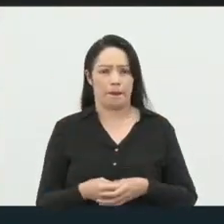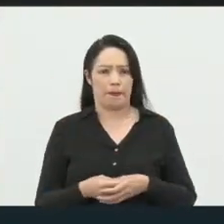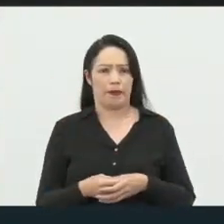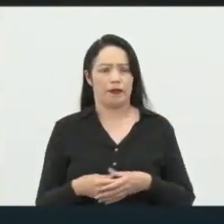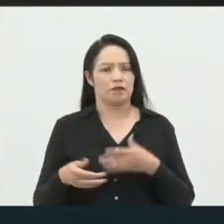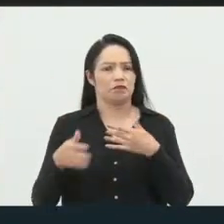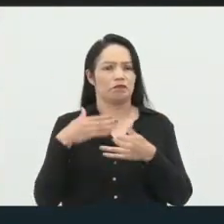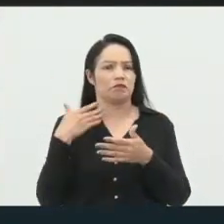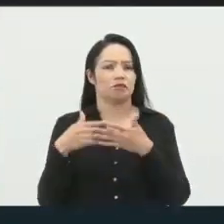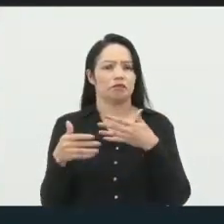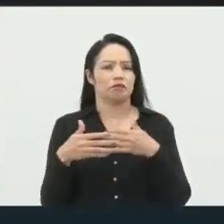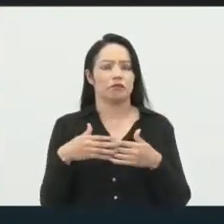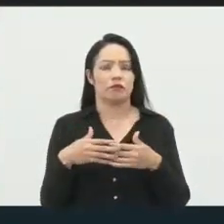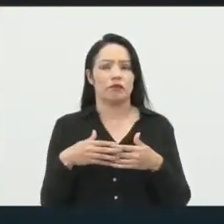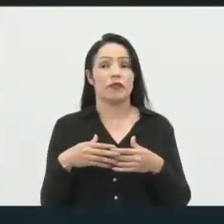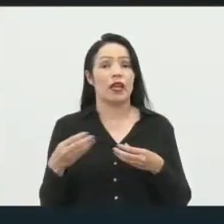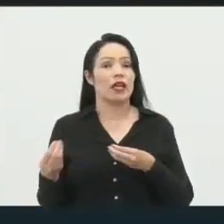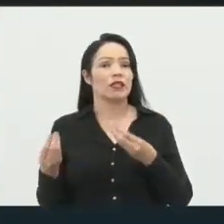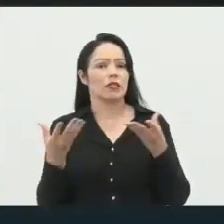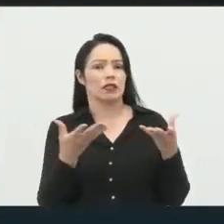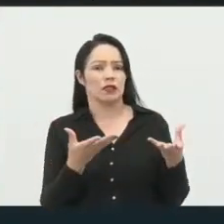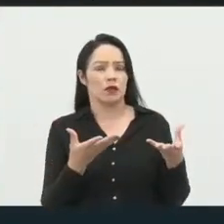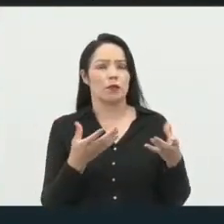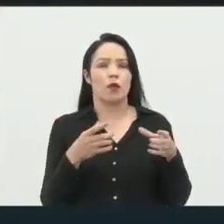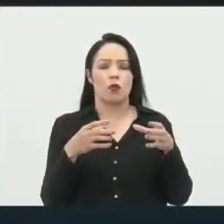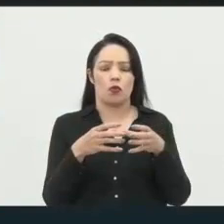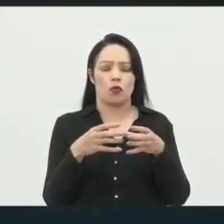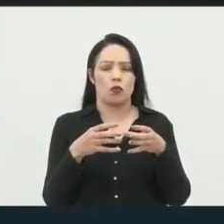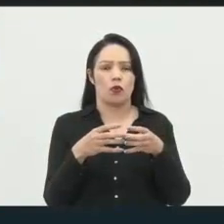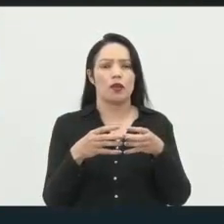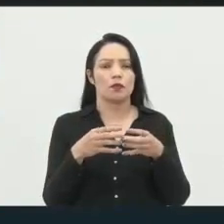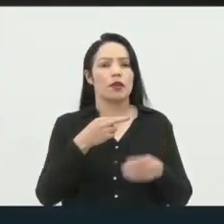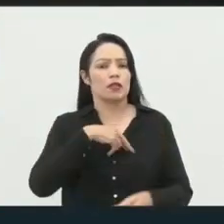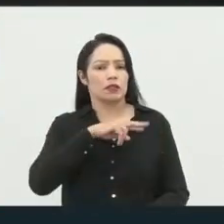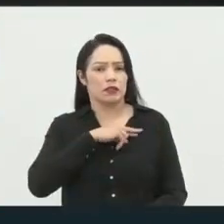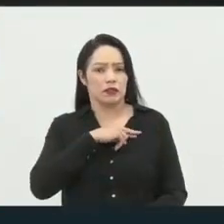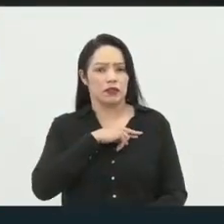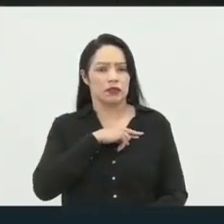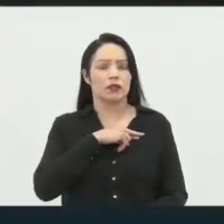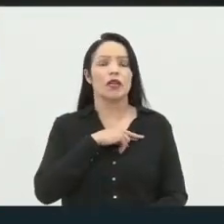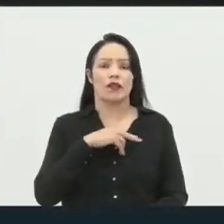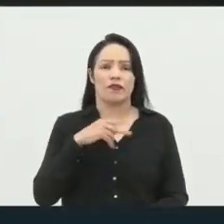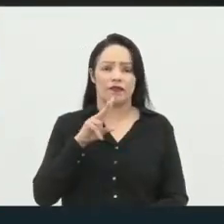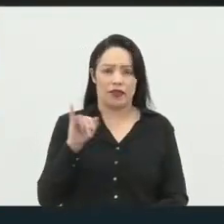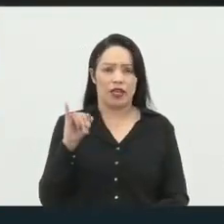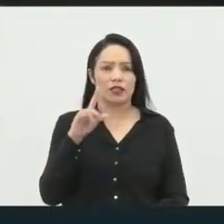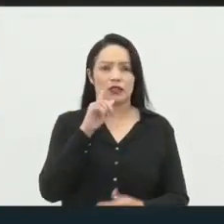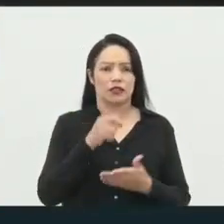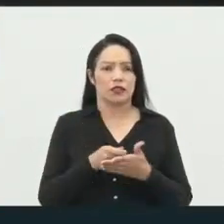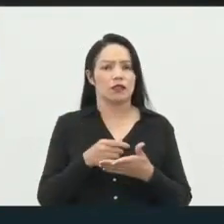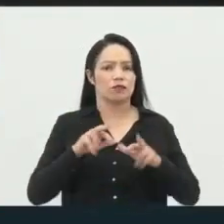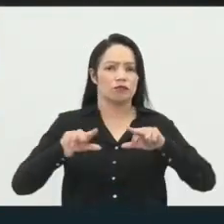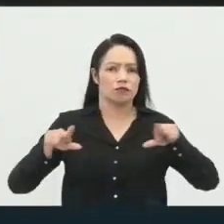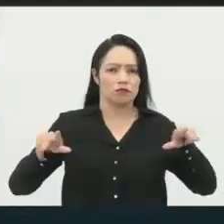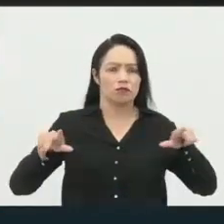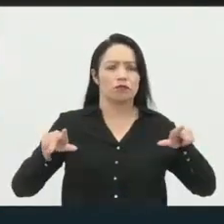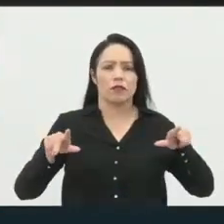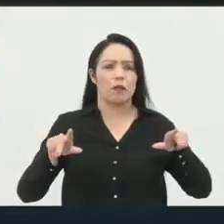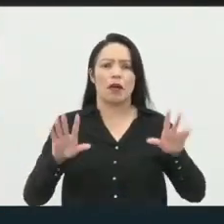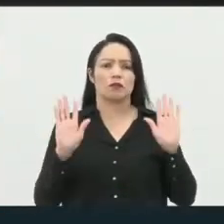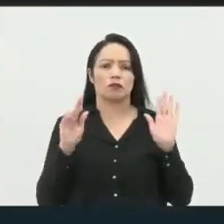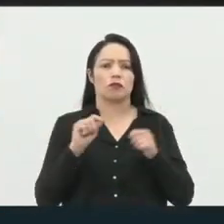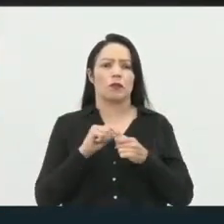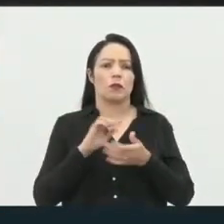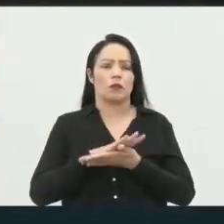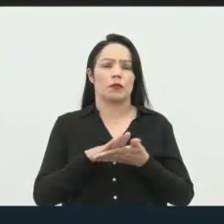ele cedeu por uma entidade religiosa que deveria tomar as Providência e não tomou fiz o requerimento